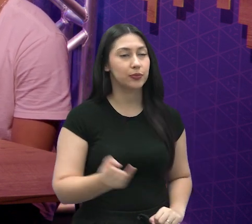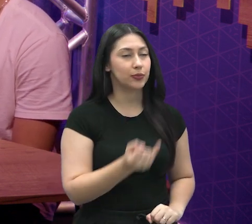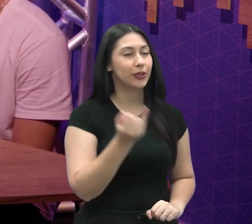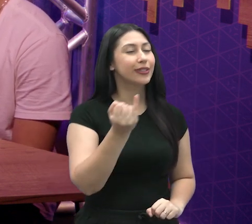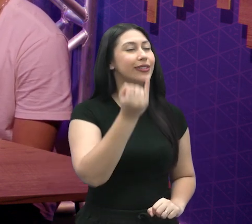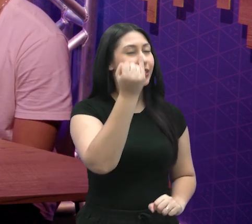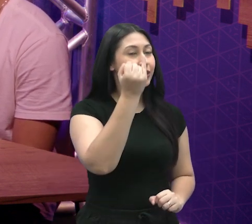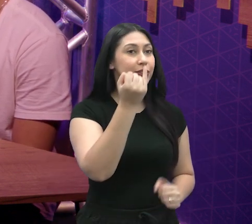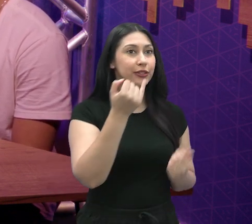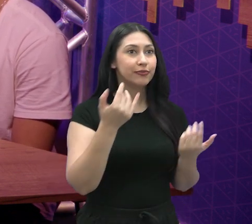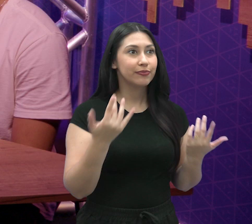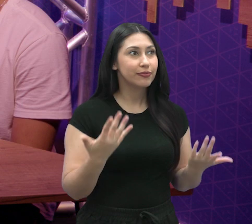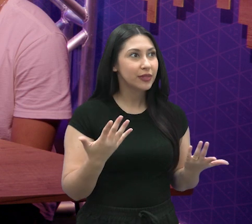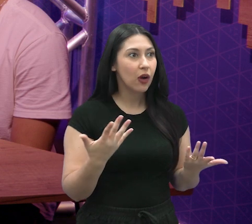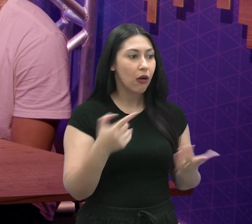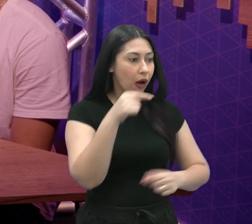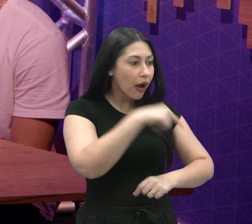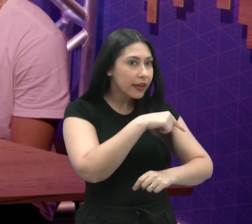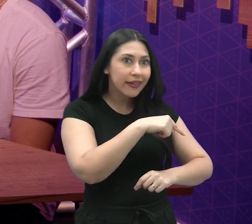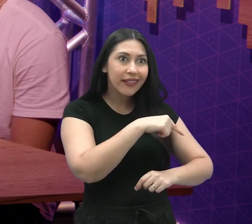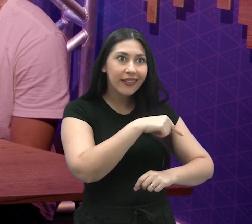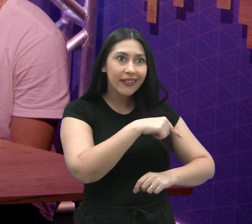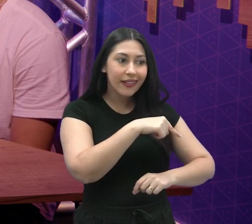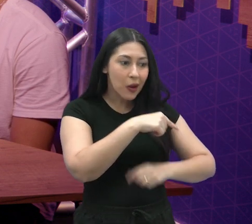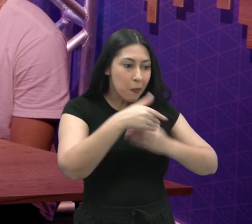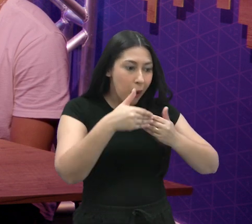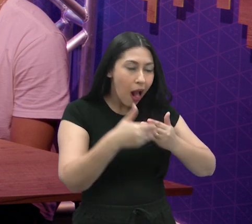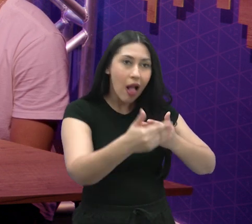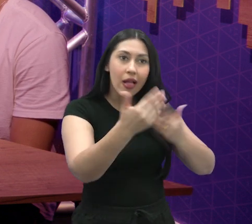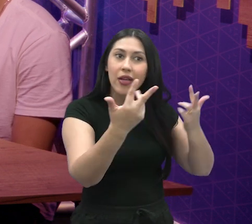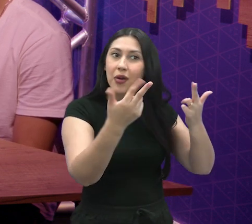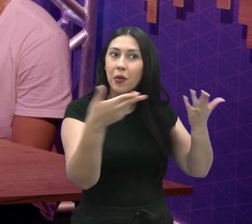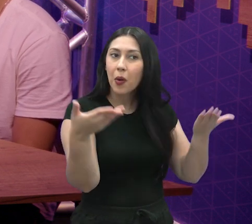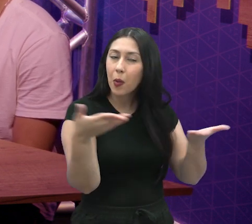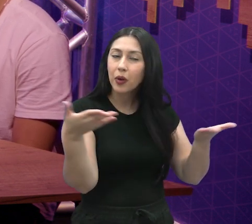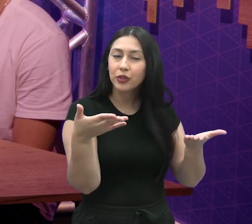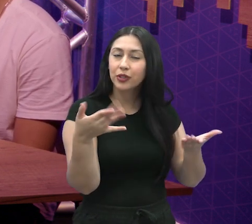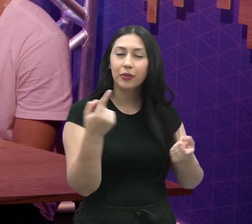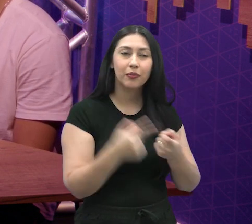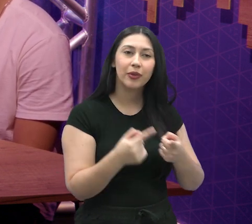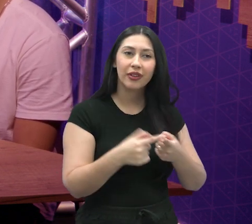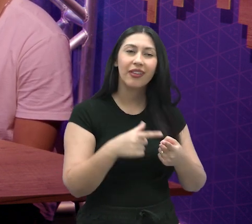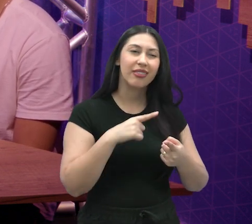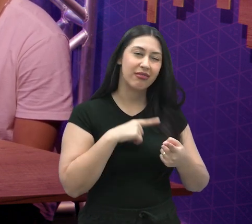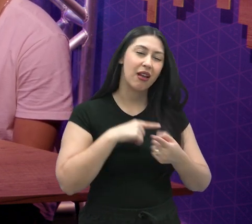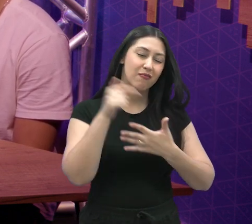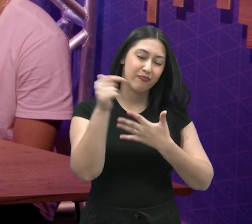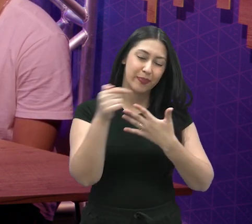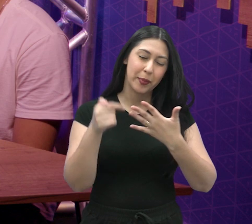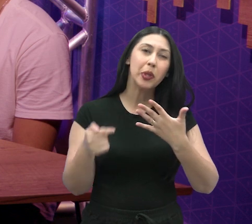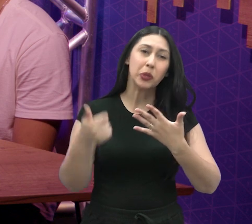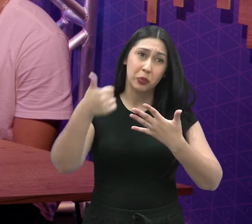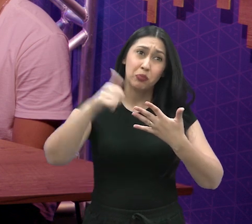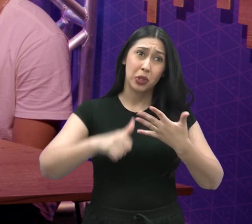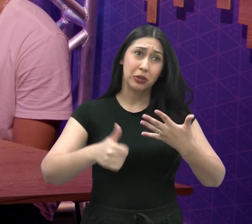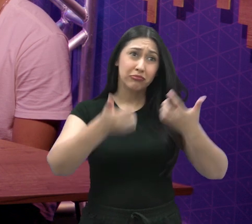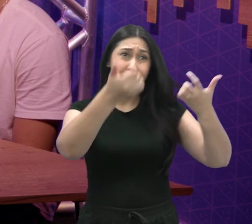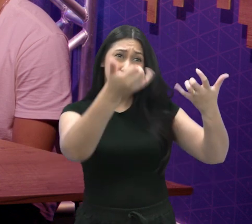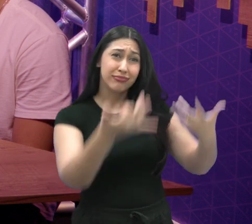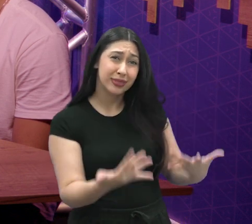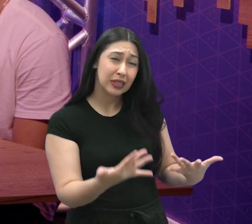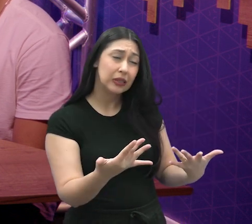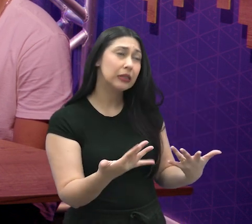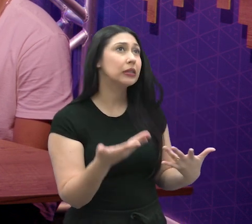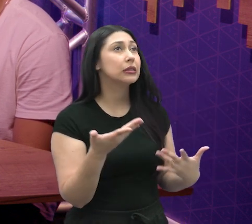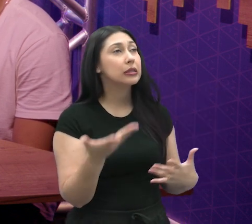muito importante. Basicamente, gente, mora a chave para o que a gente é hoje. Porque, se por um lado, tem todos esses pontos negativos que você bem